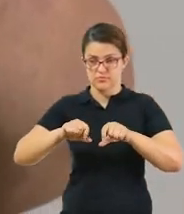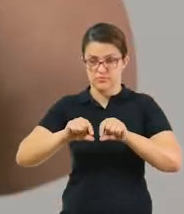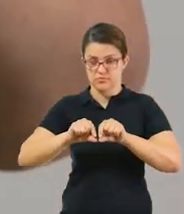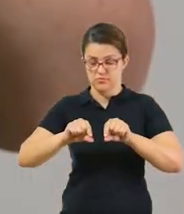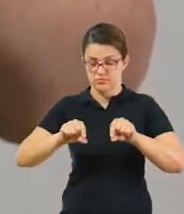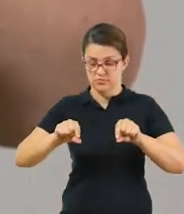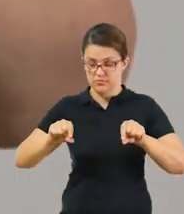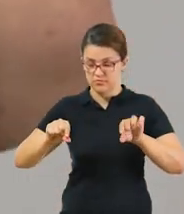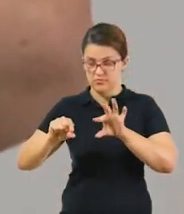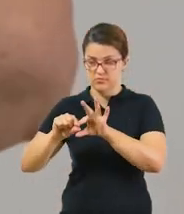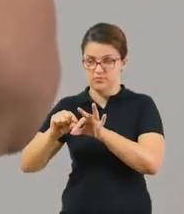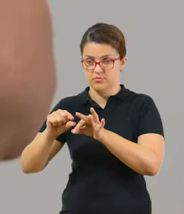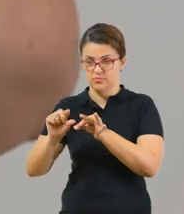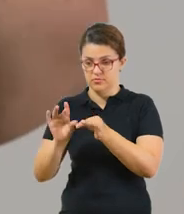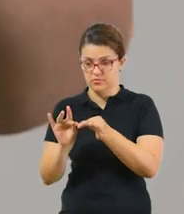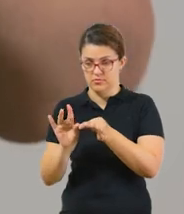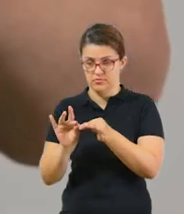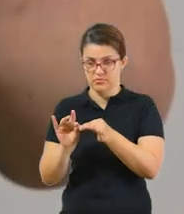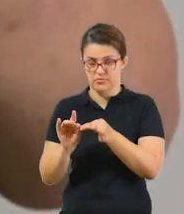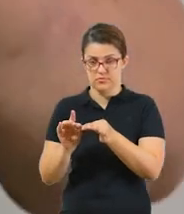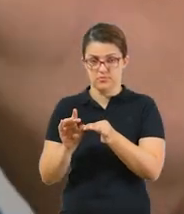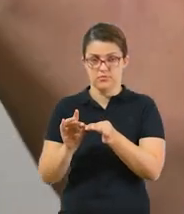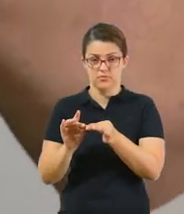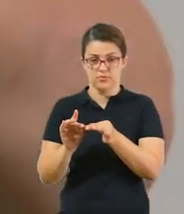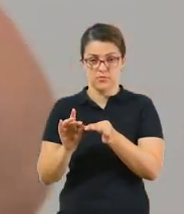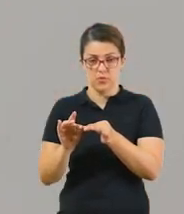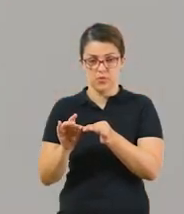sempre dando-se uma forma